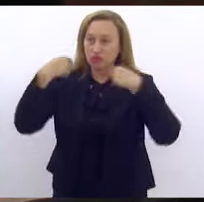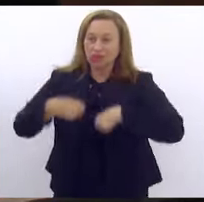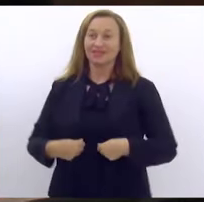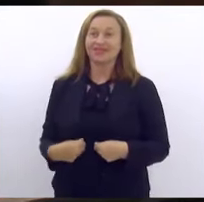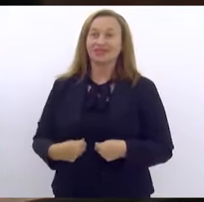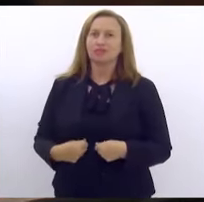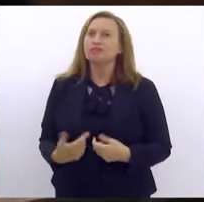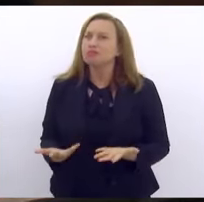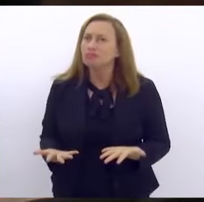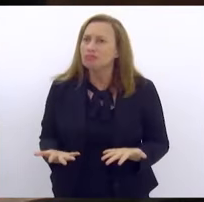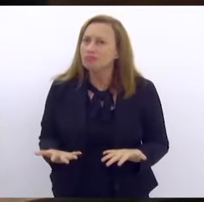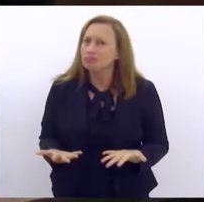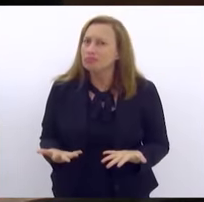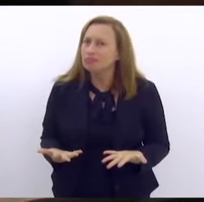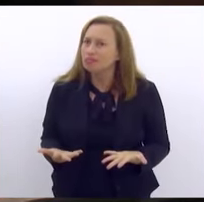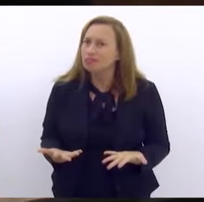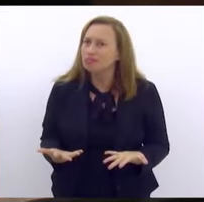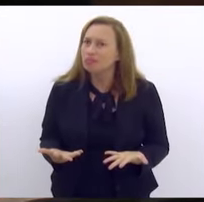controladoria.